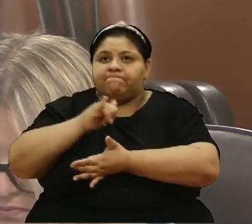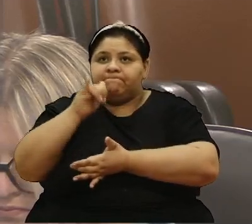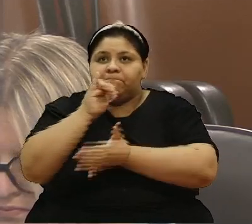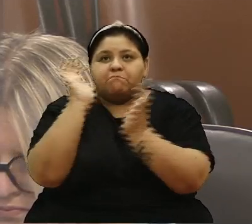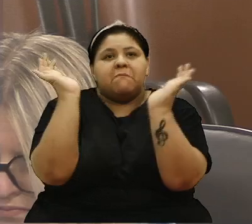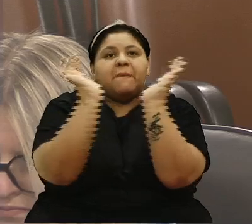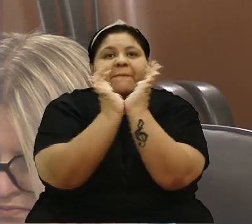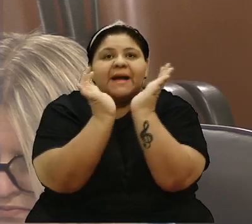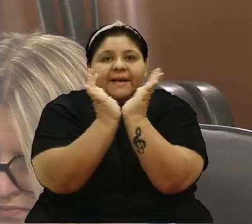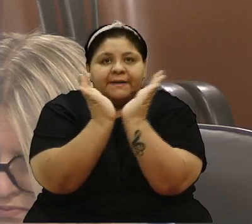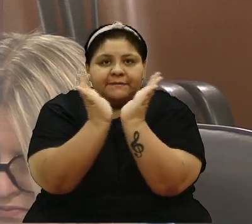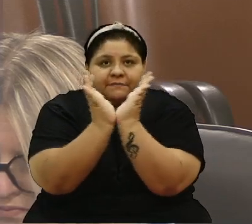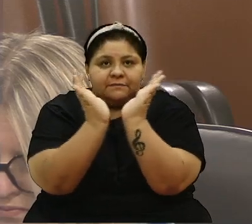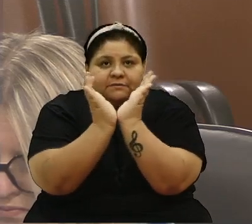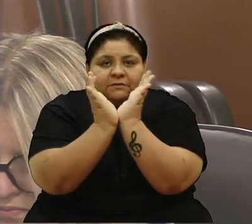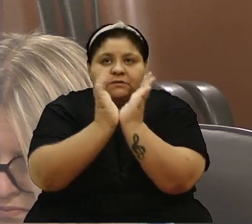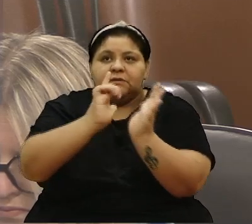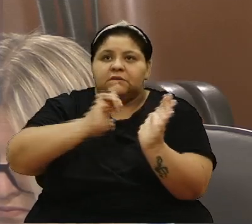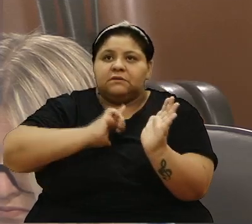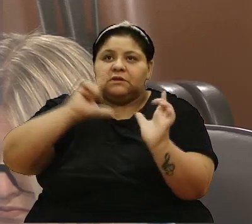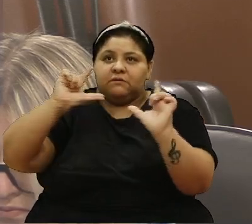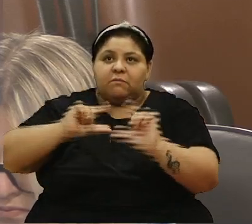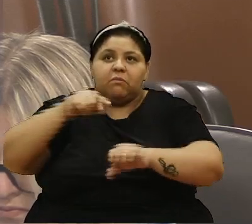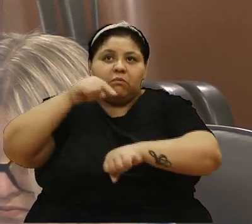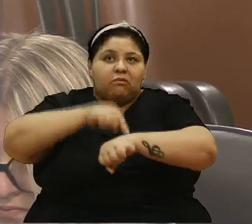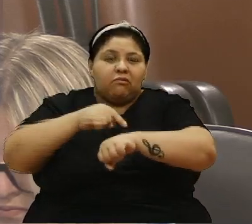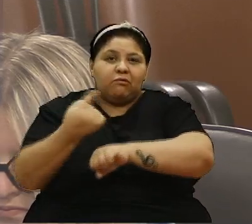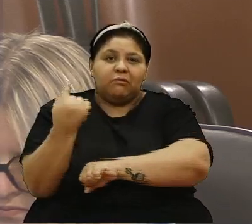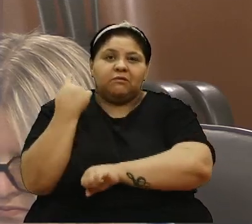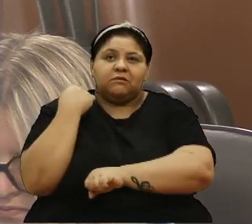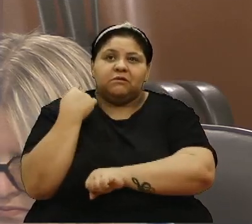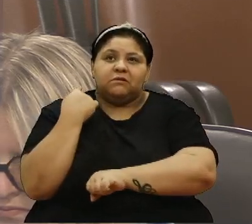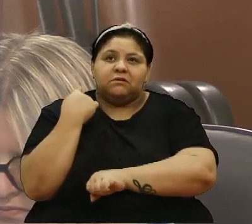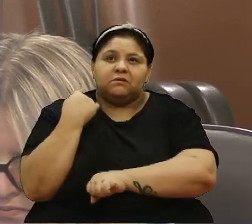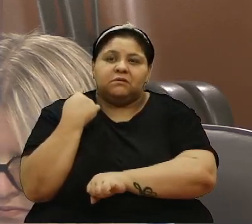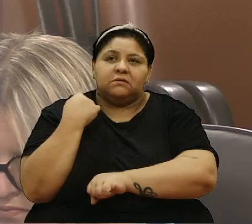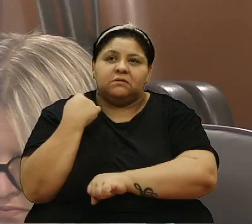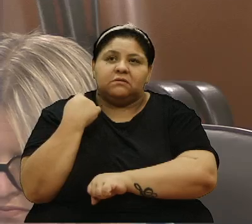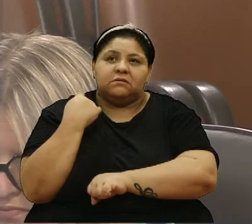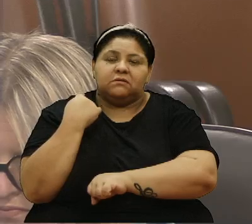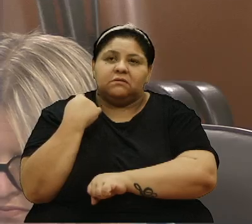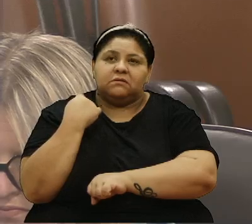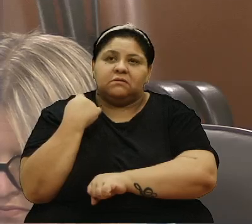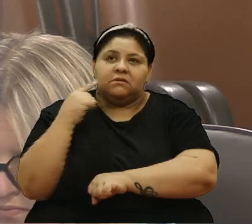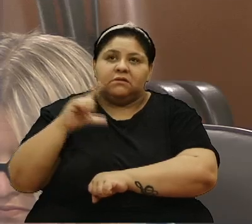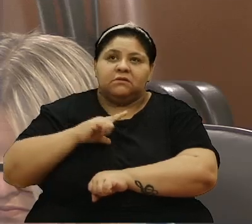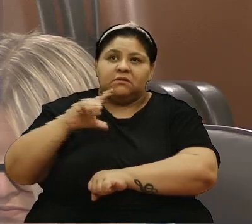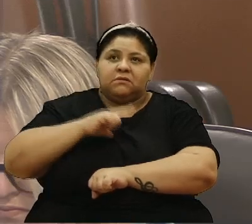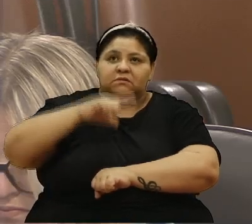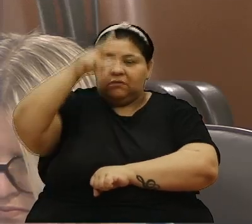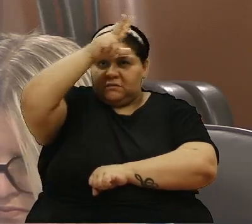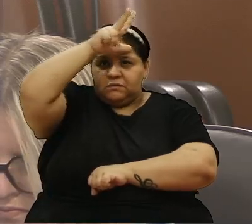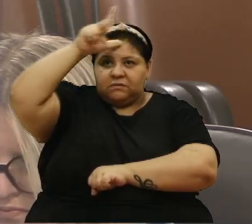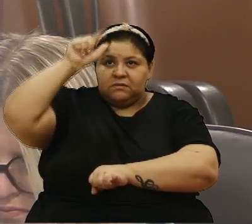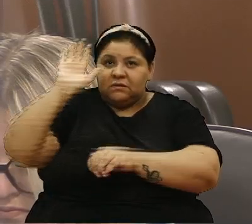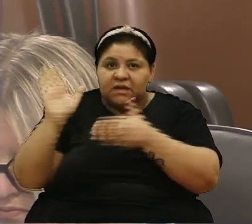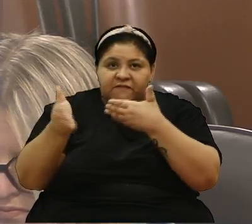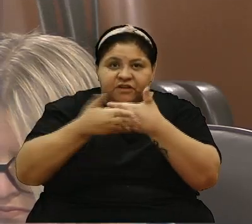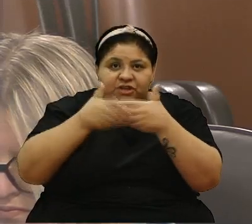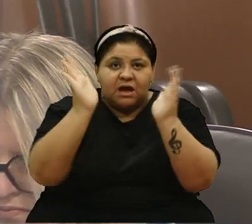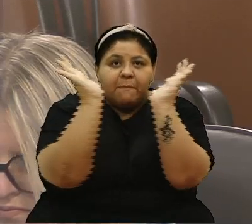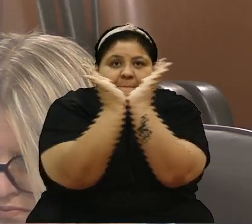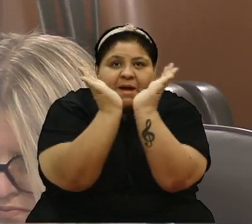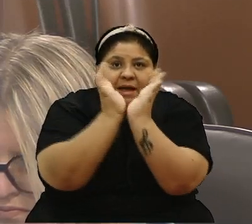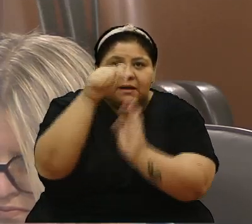PAI, que teve pouco tempo atrás, aqui num passado recente, vereador Friis, teve um prefeito que queria fechar a PAI, aqui